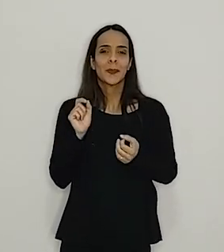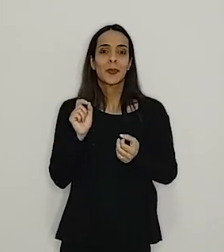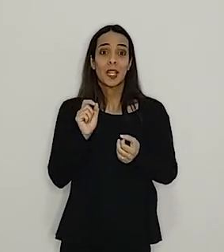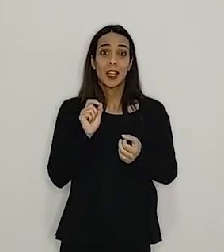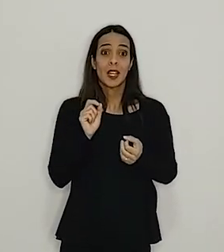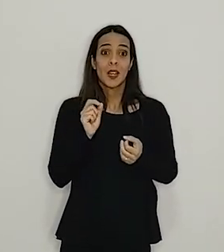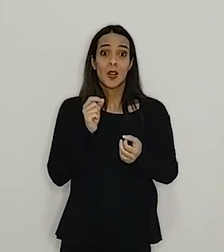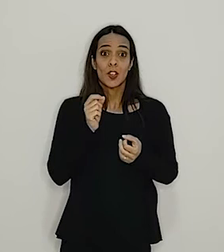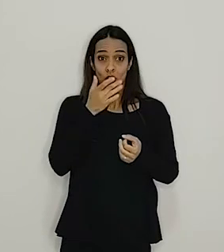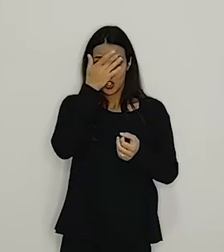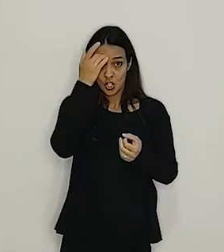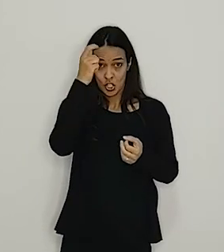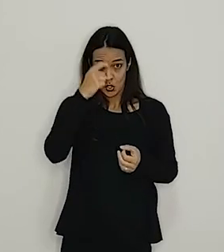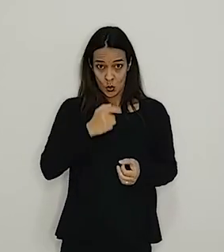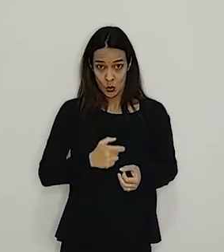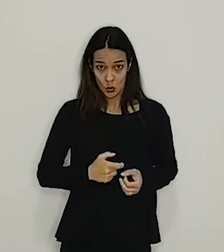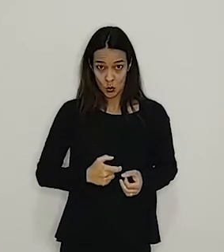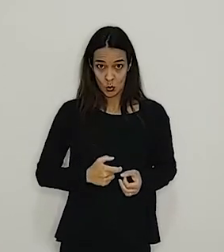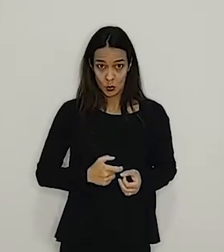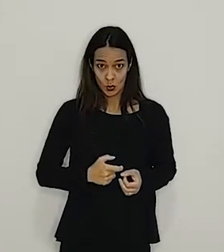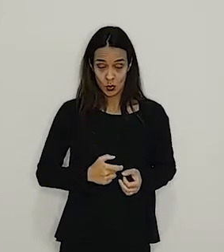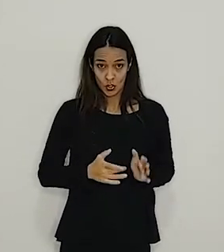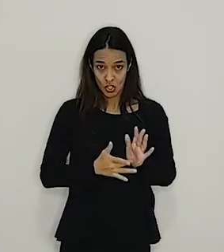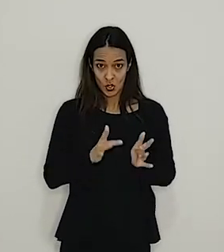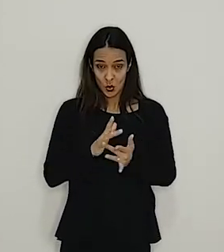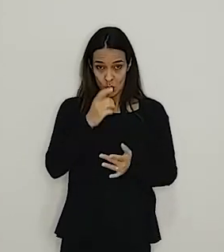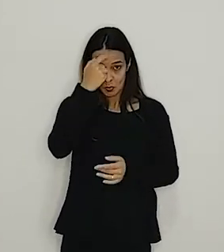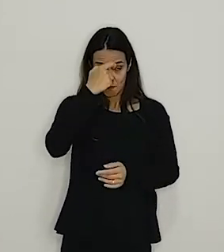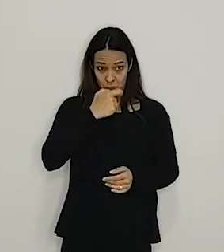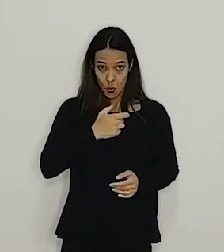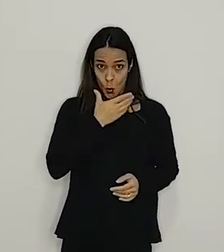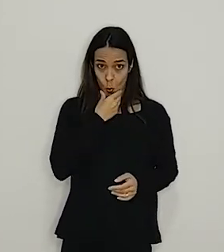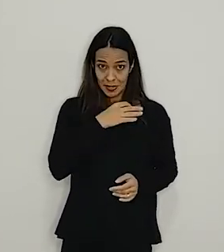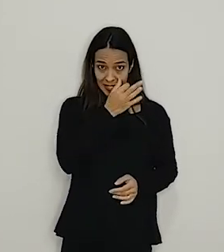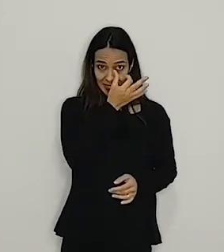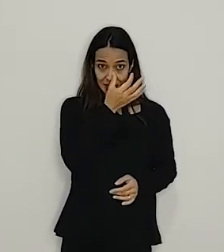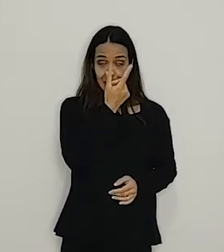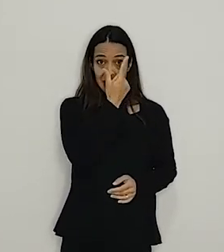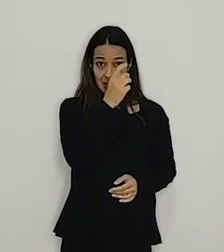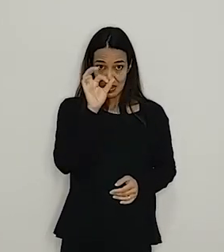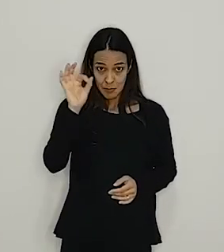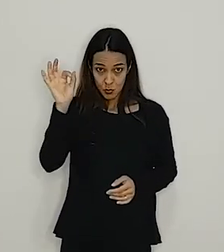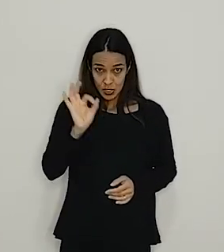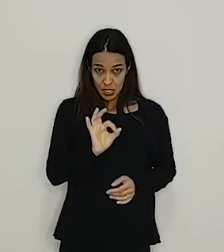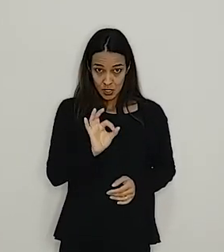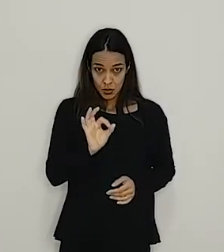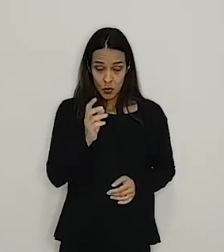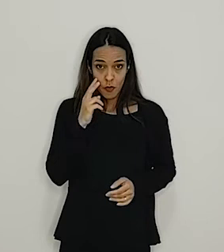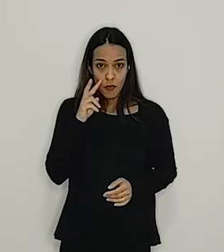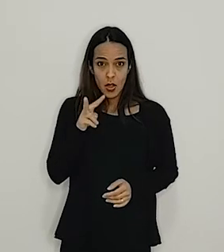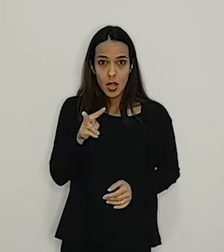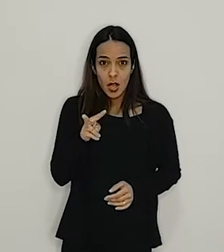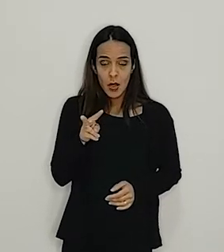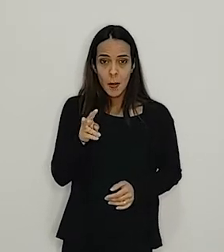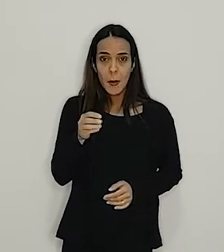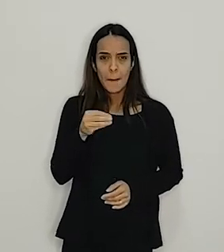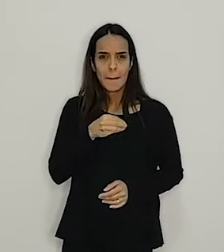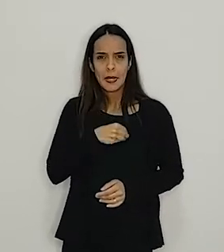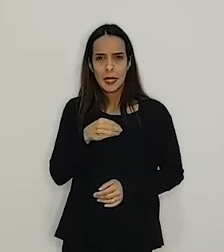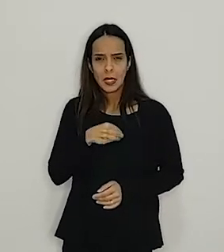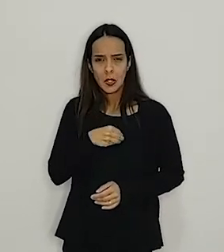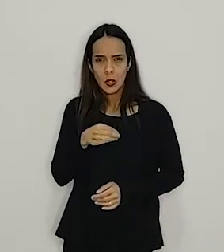como 100% homem, olhar para aquele pecador, né?